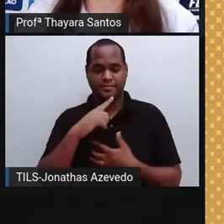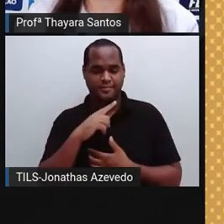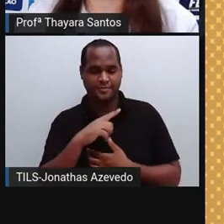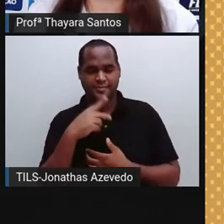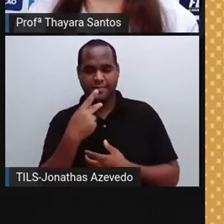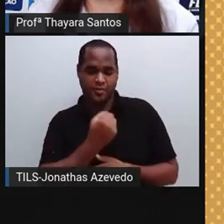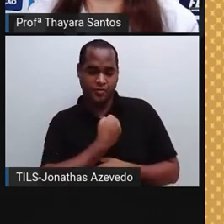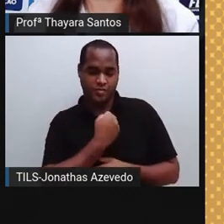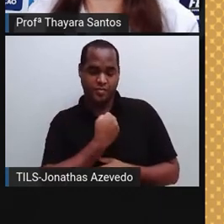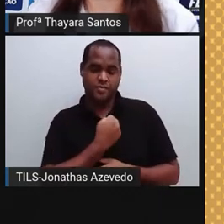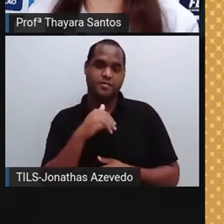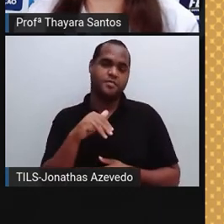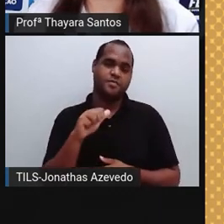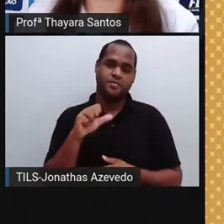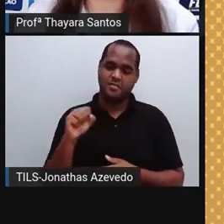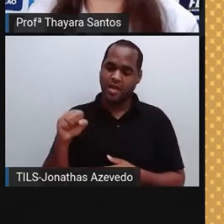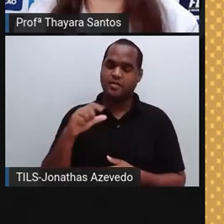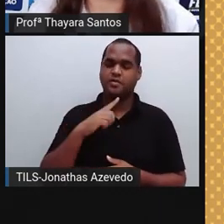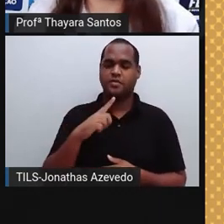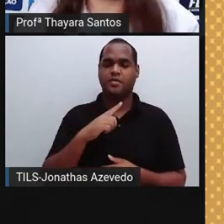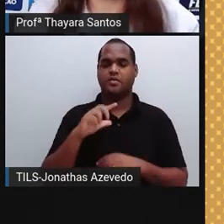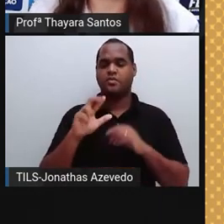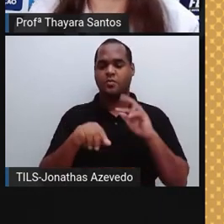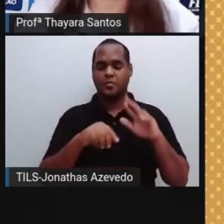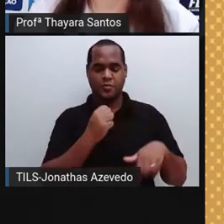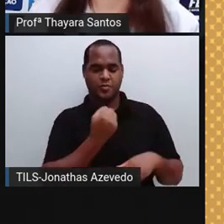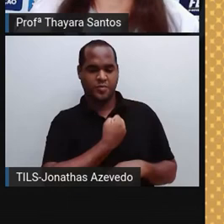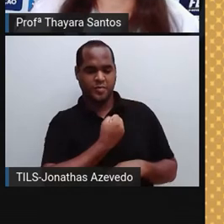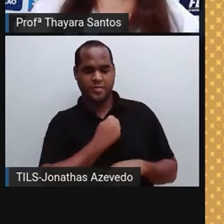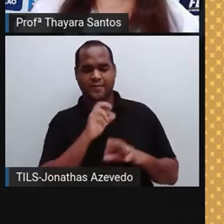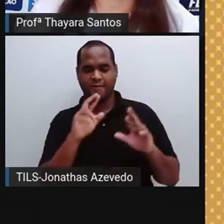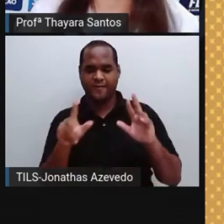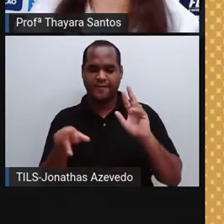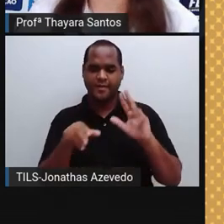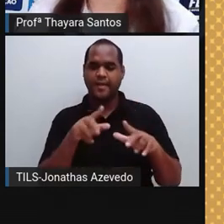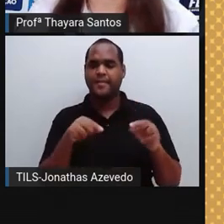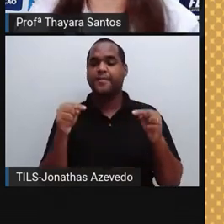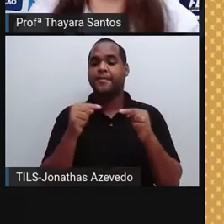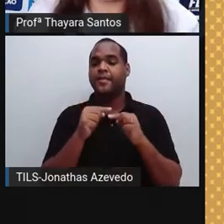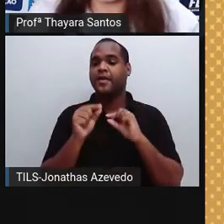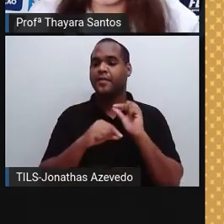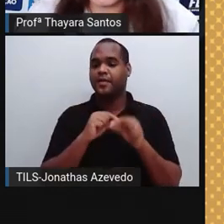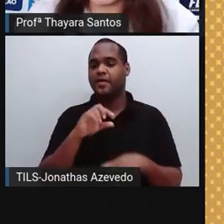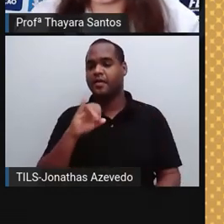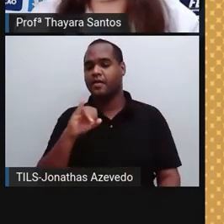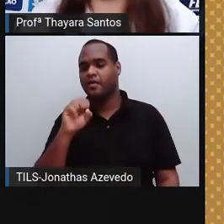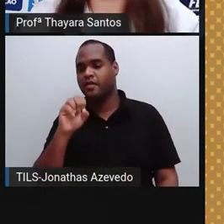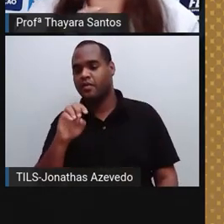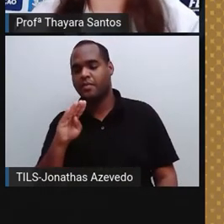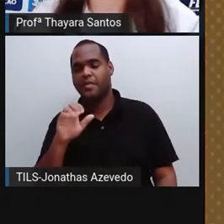de massa e números atômicos diferentes, eles são considerados isóbaros.